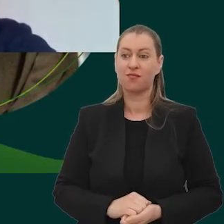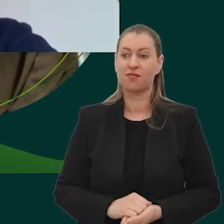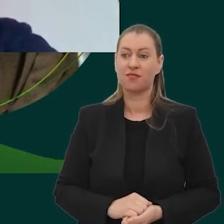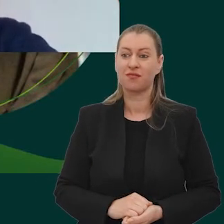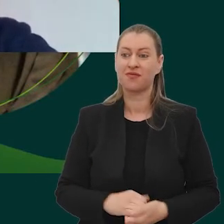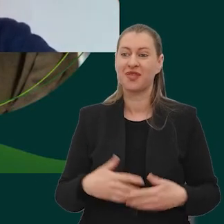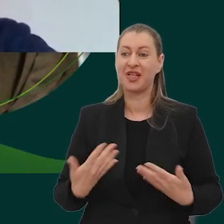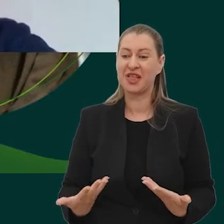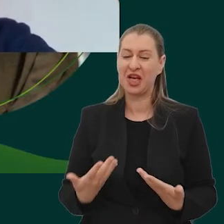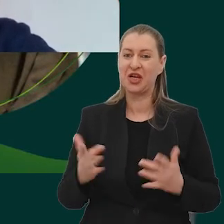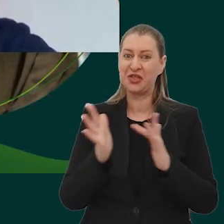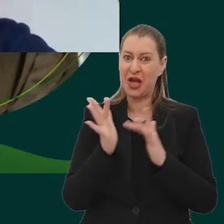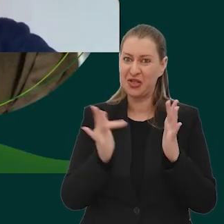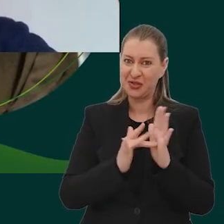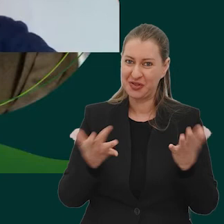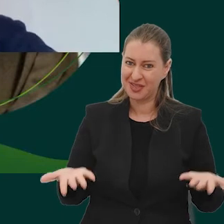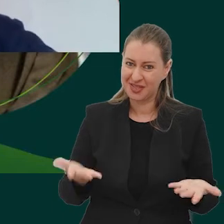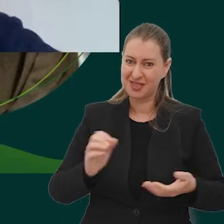Jesus!